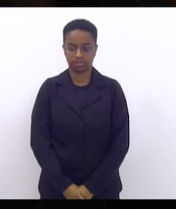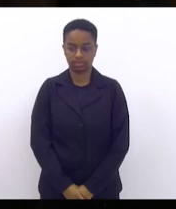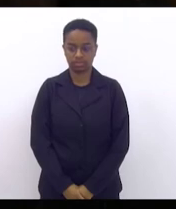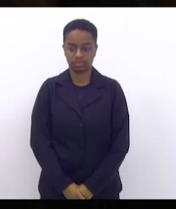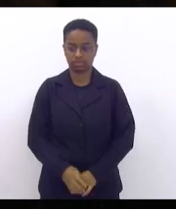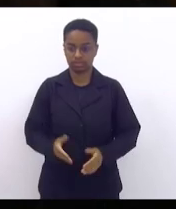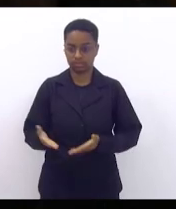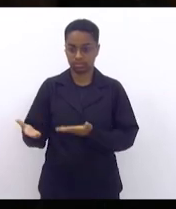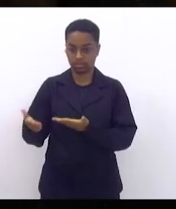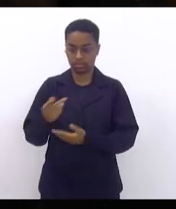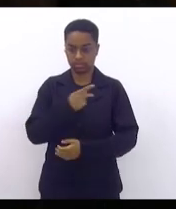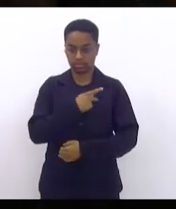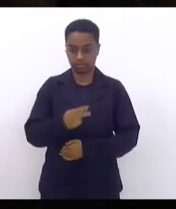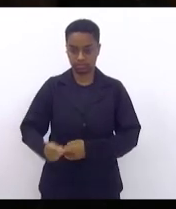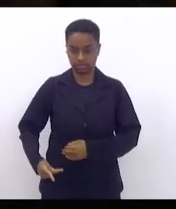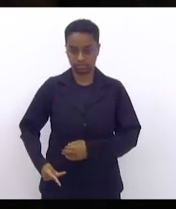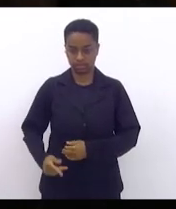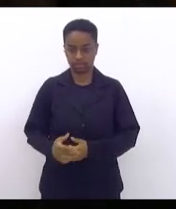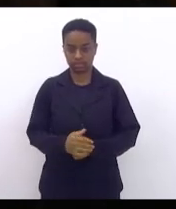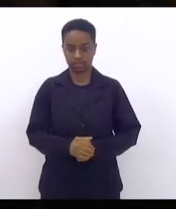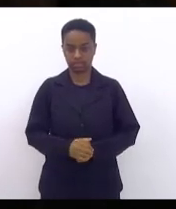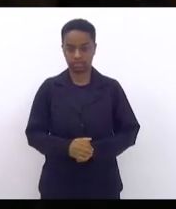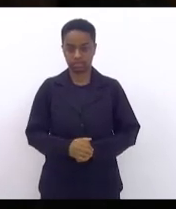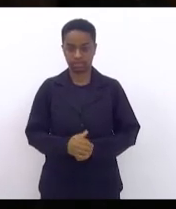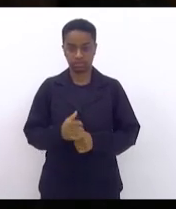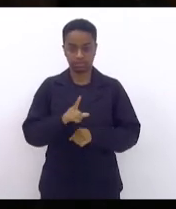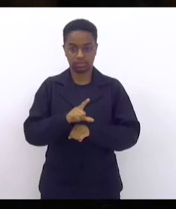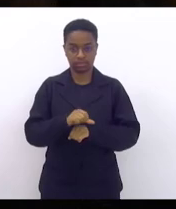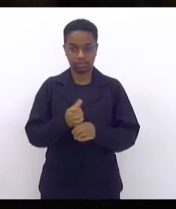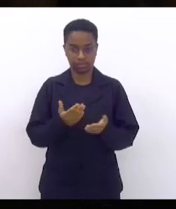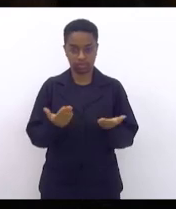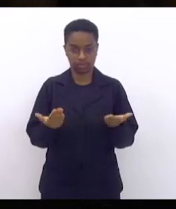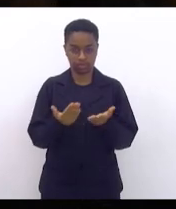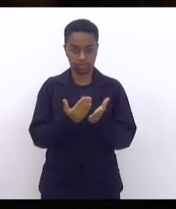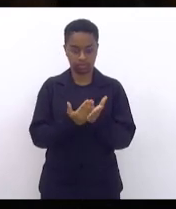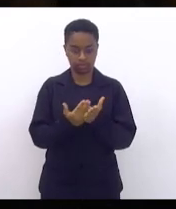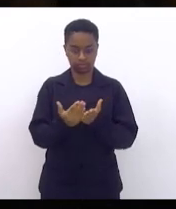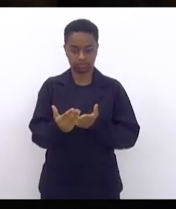presidente do expediente inicial